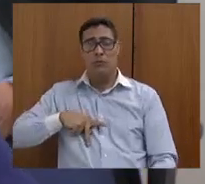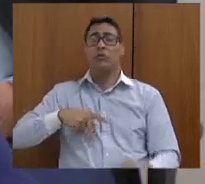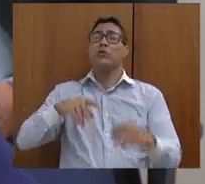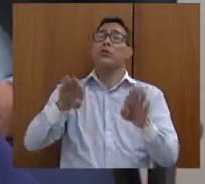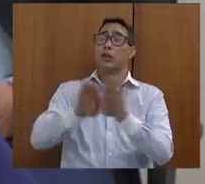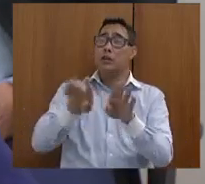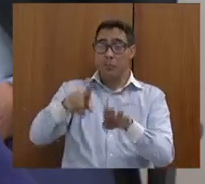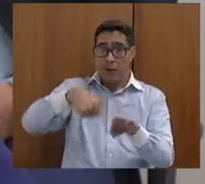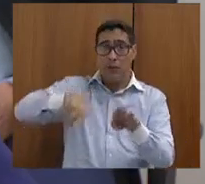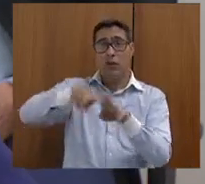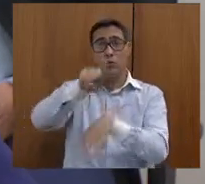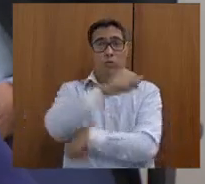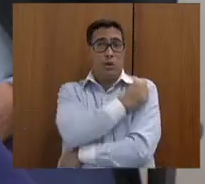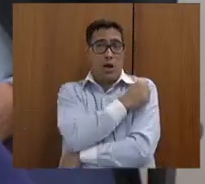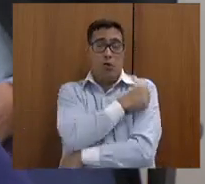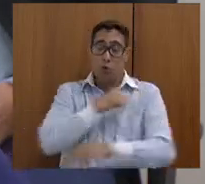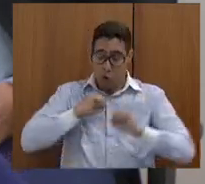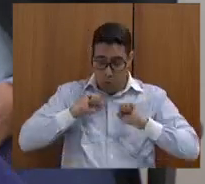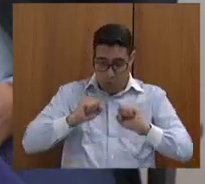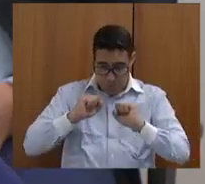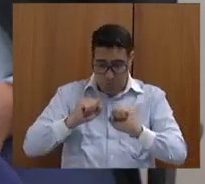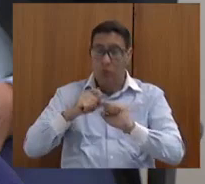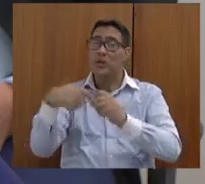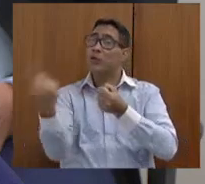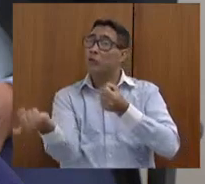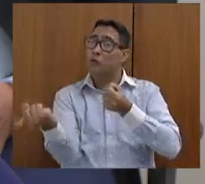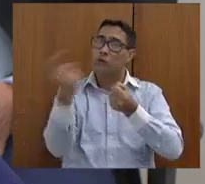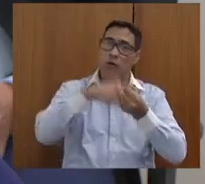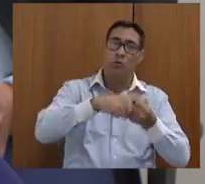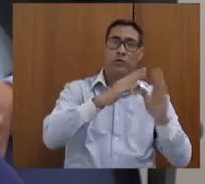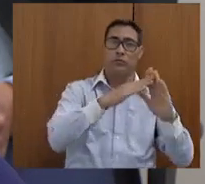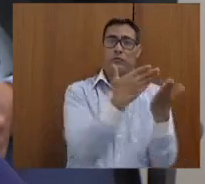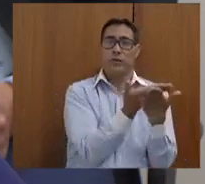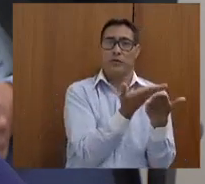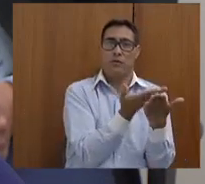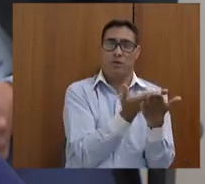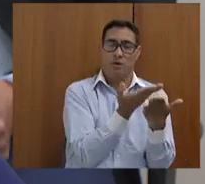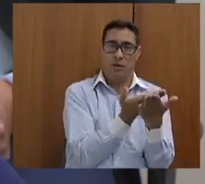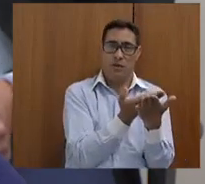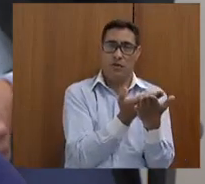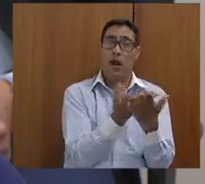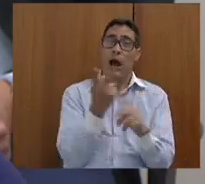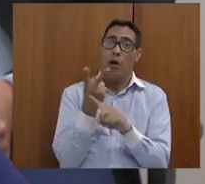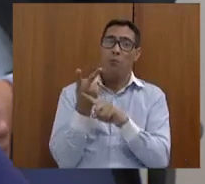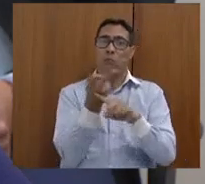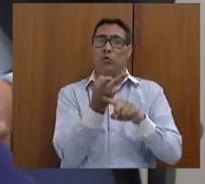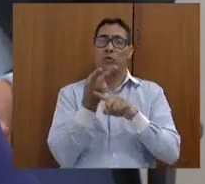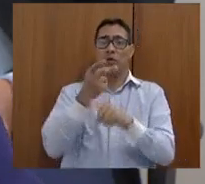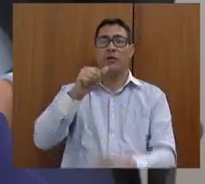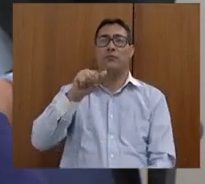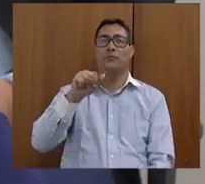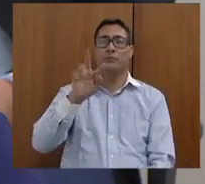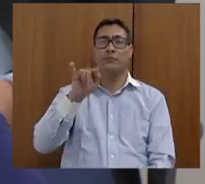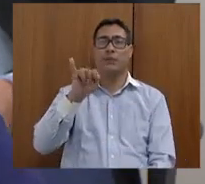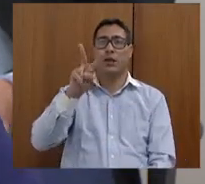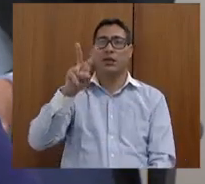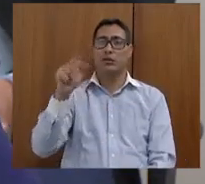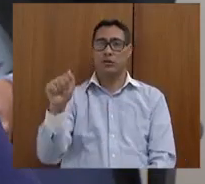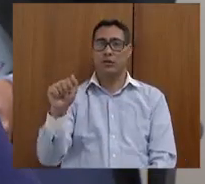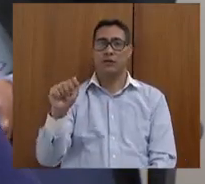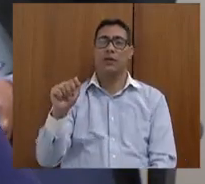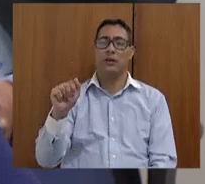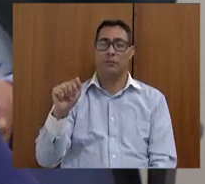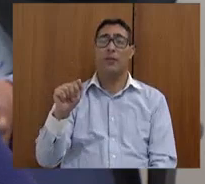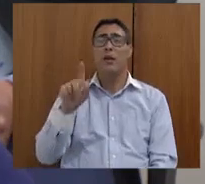para que esse estudante possa retomar a escola a busca ativa ela não se resuma simplesmente